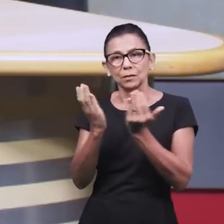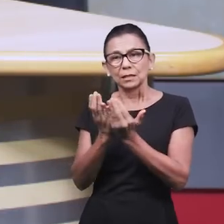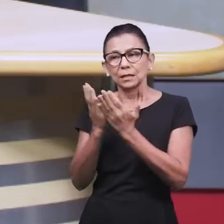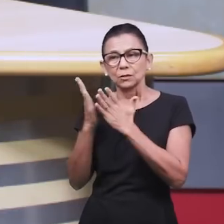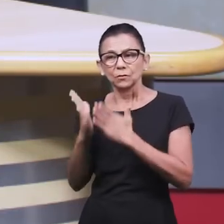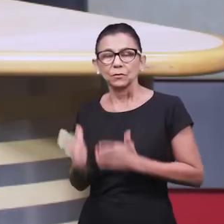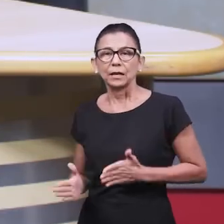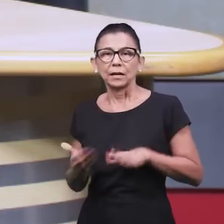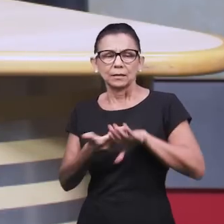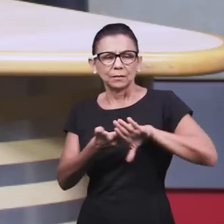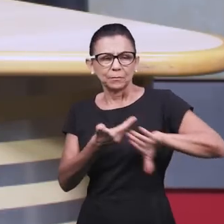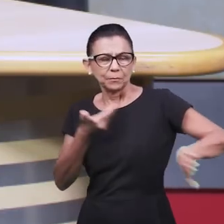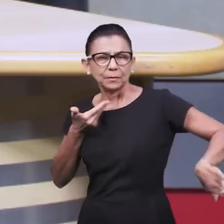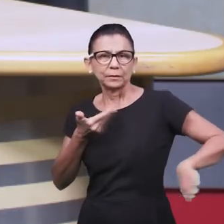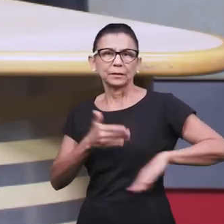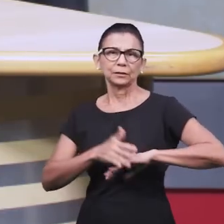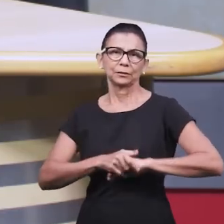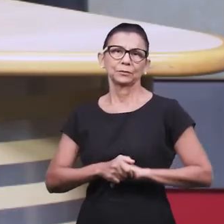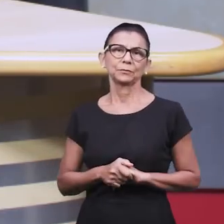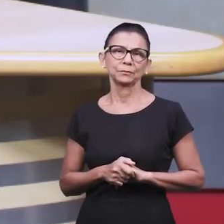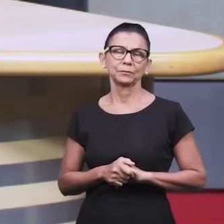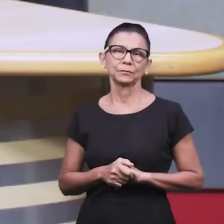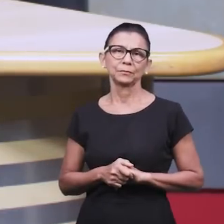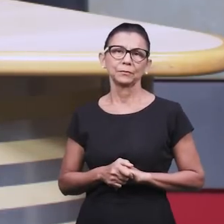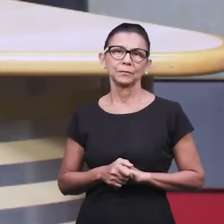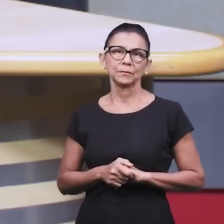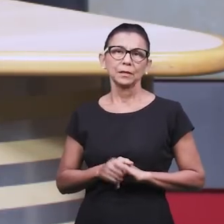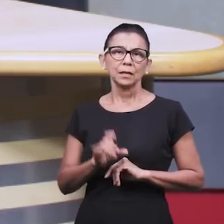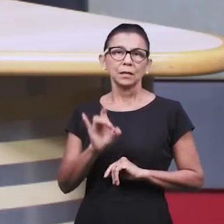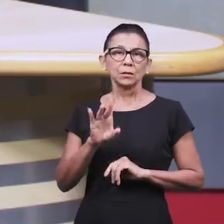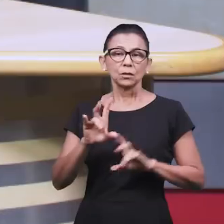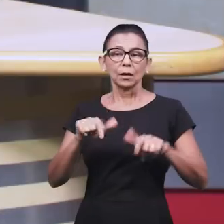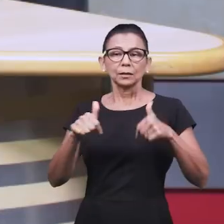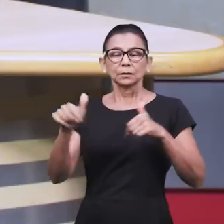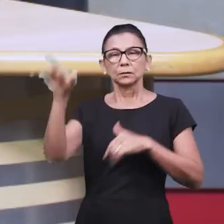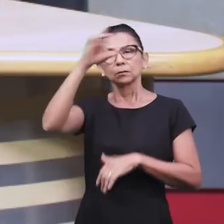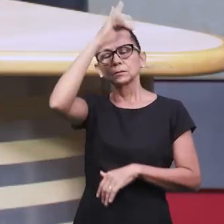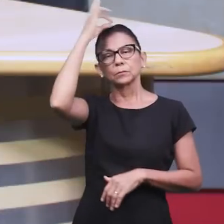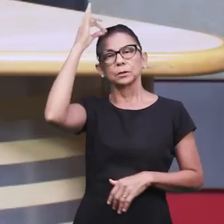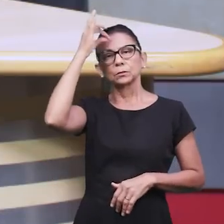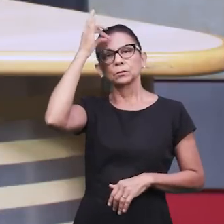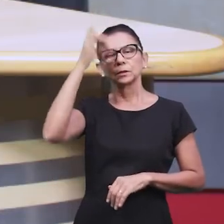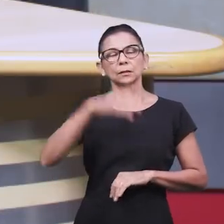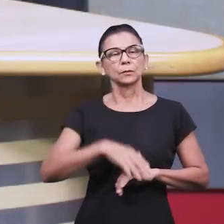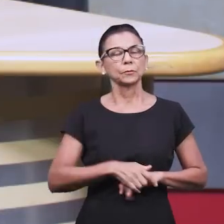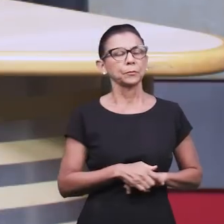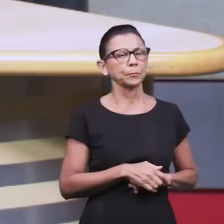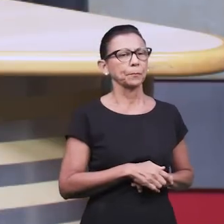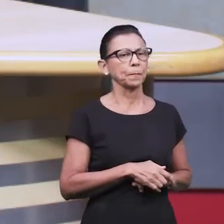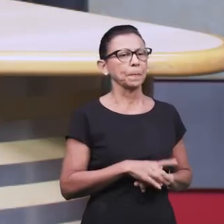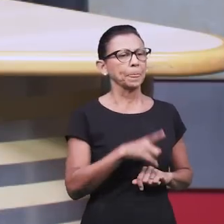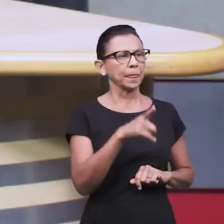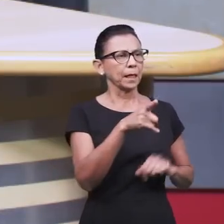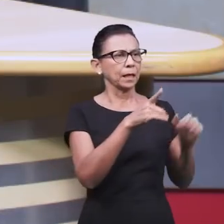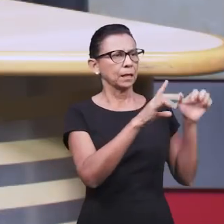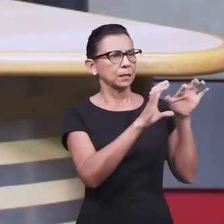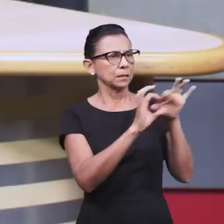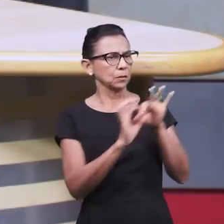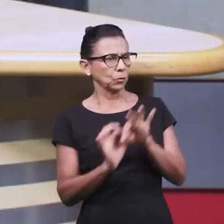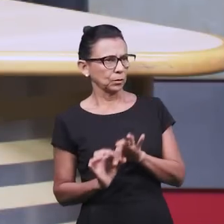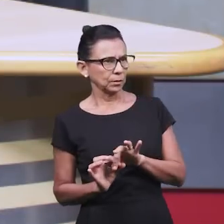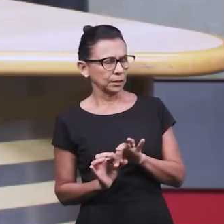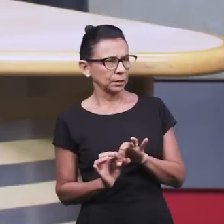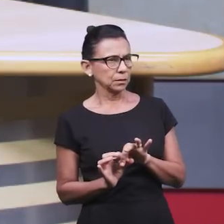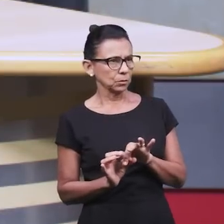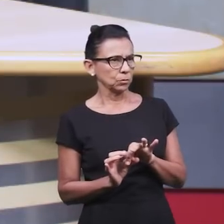batalhar pela operação do Espírito Santo na vida da igreja. E essa contextualização que você está colocando, que está na